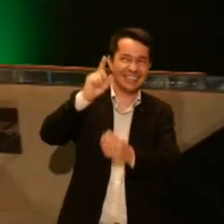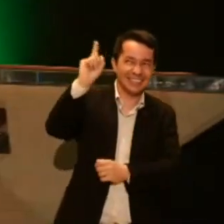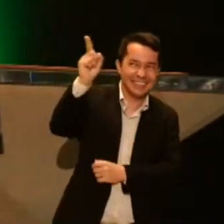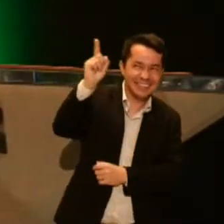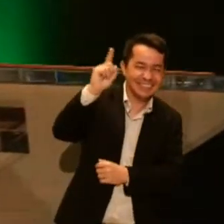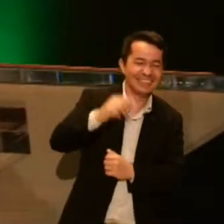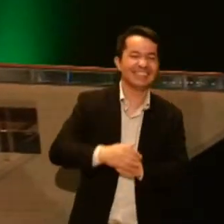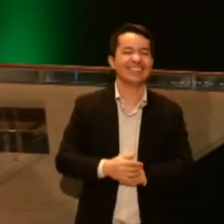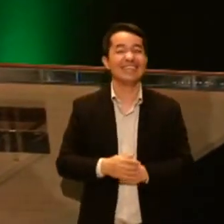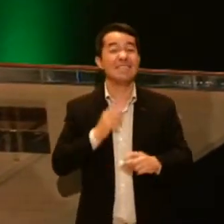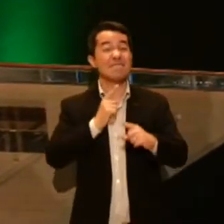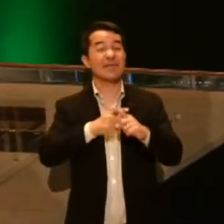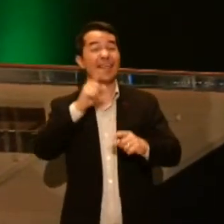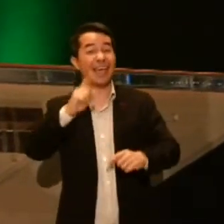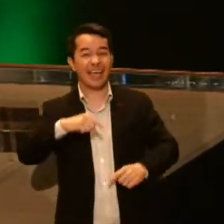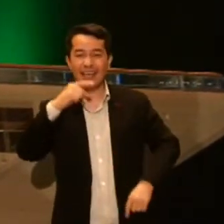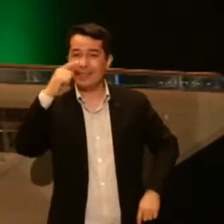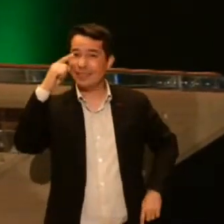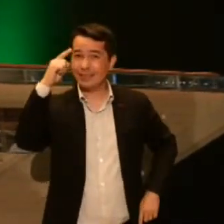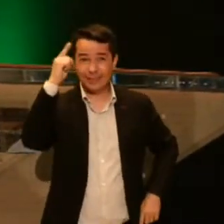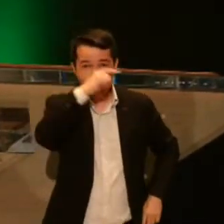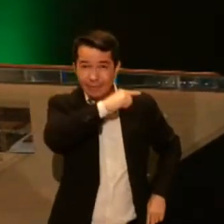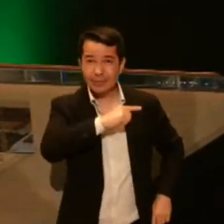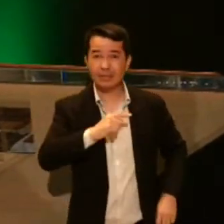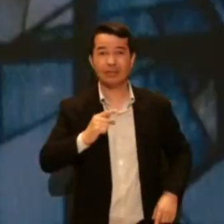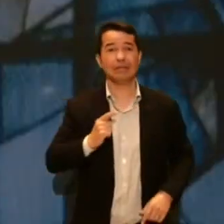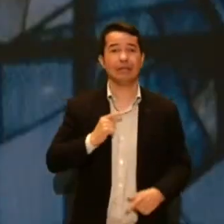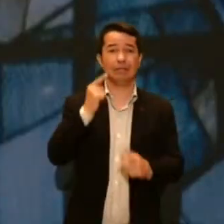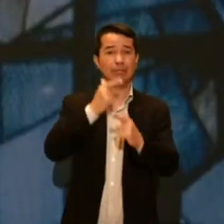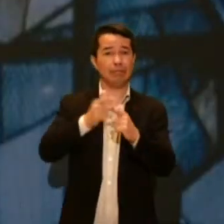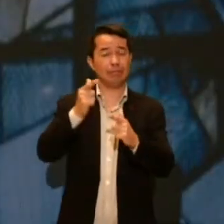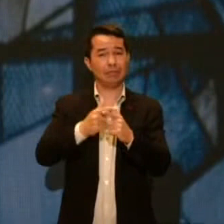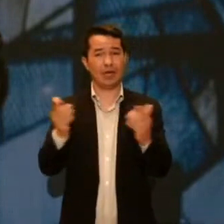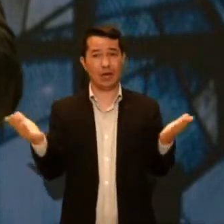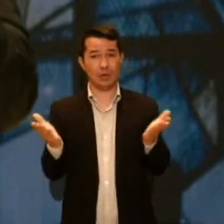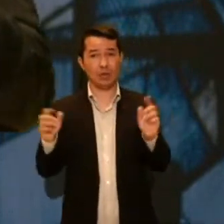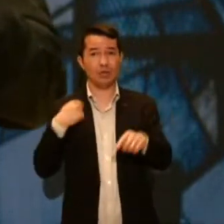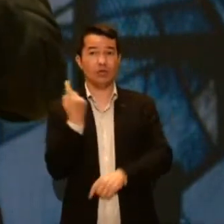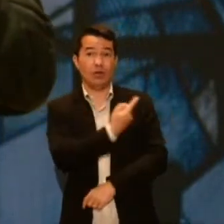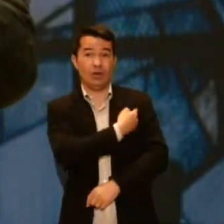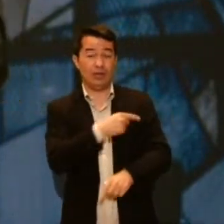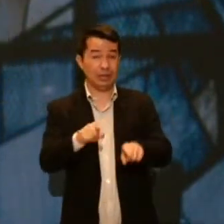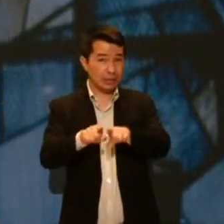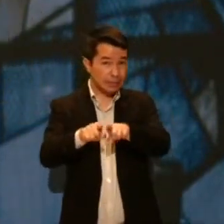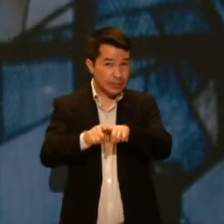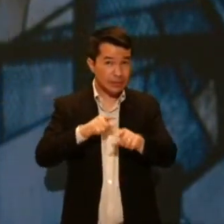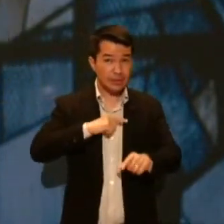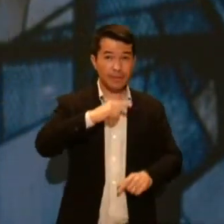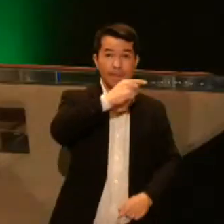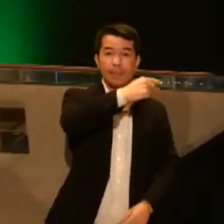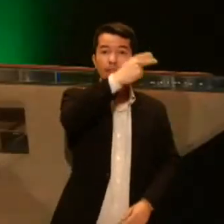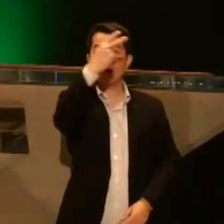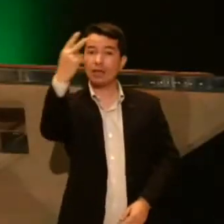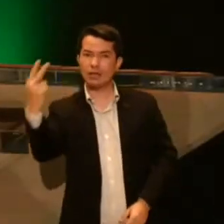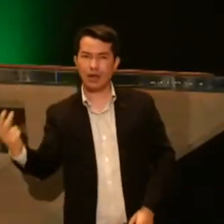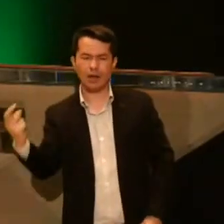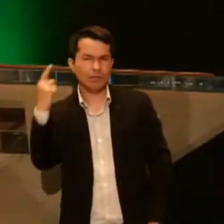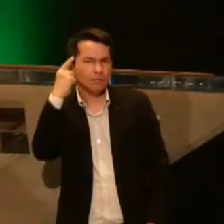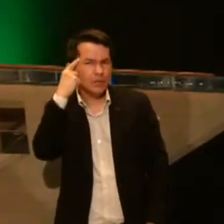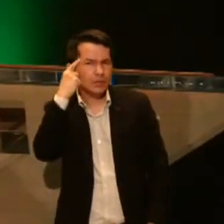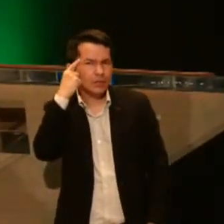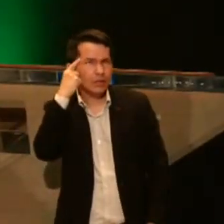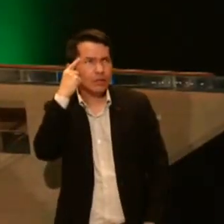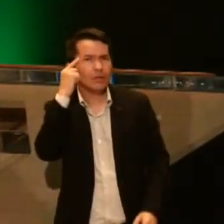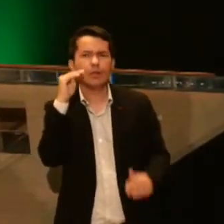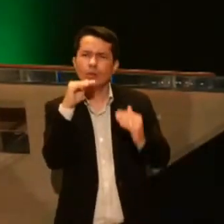esse negócio, porque quando a gente pensa em Natal, a gente está pensando em família, a gente está pensando